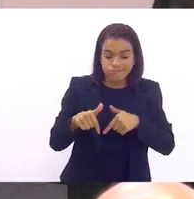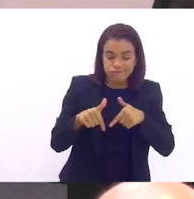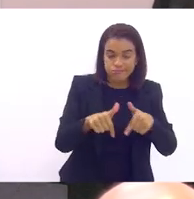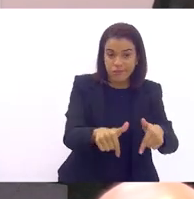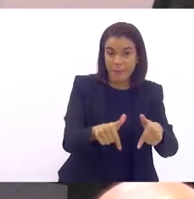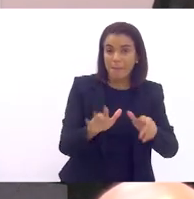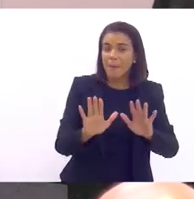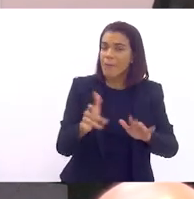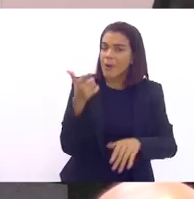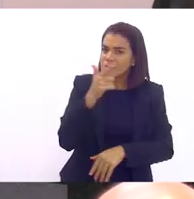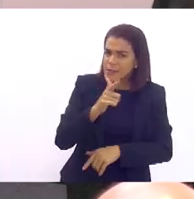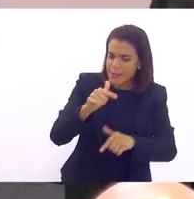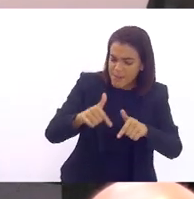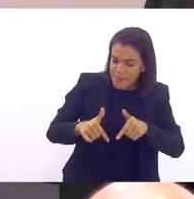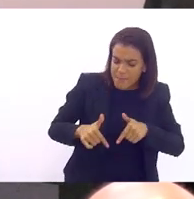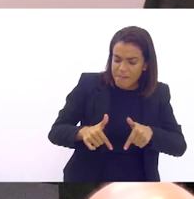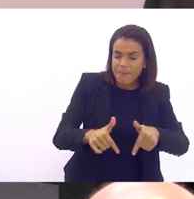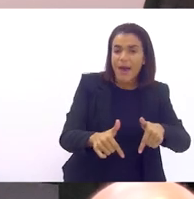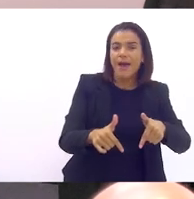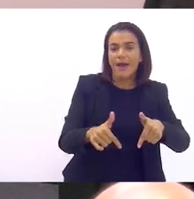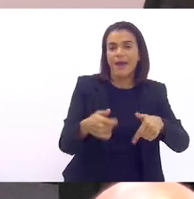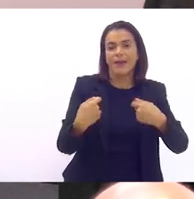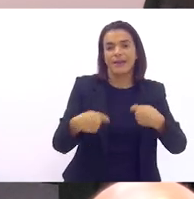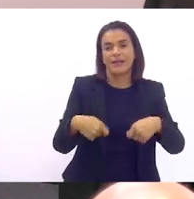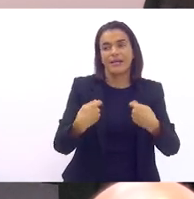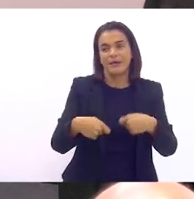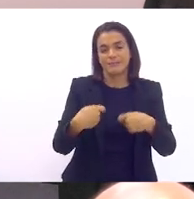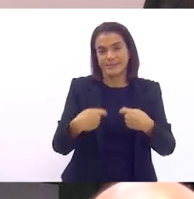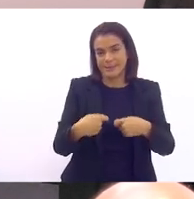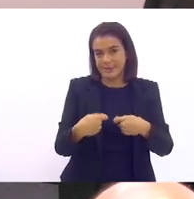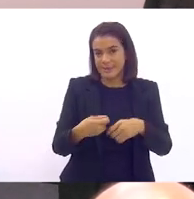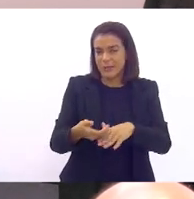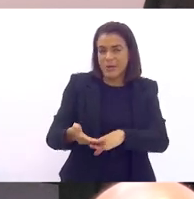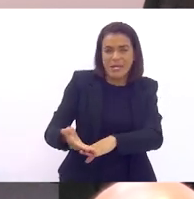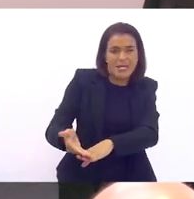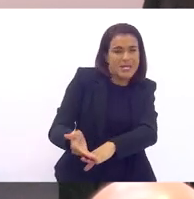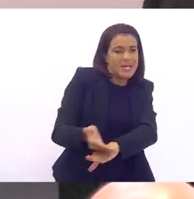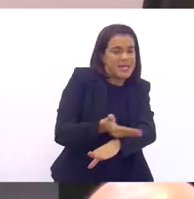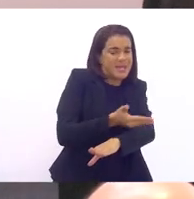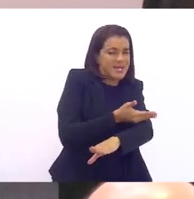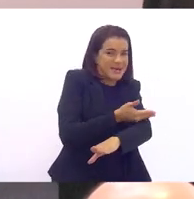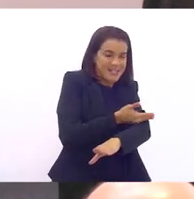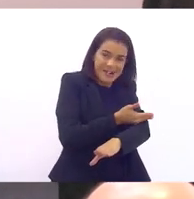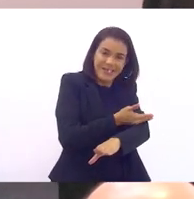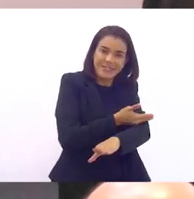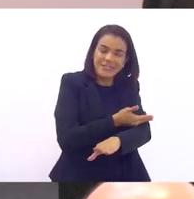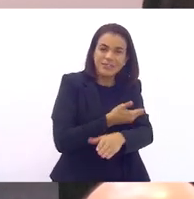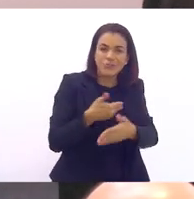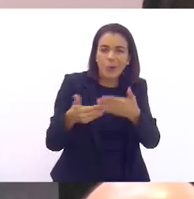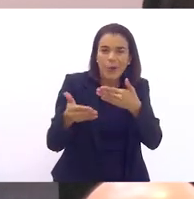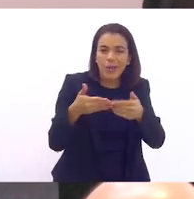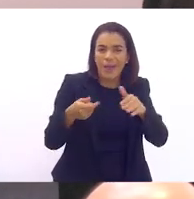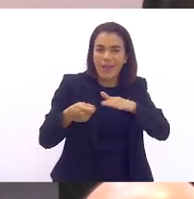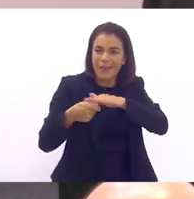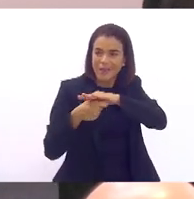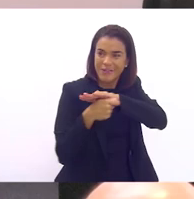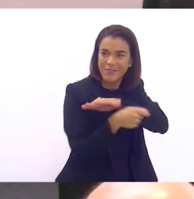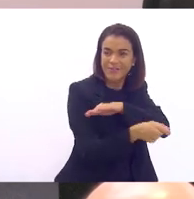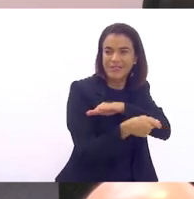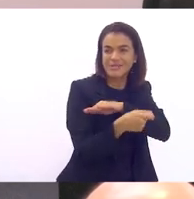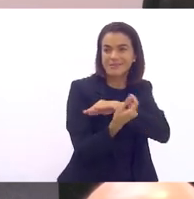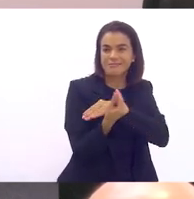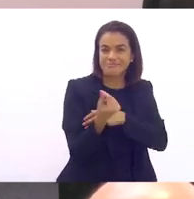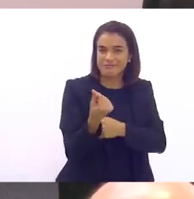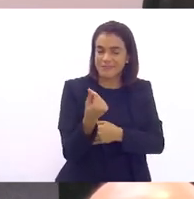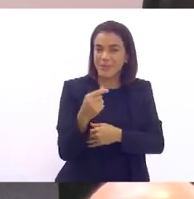para que isso aconteça é preciso que antes de se fazer qualquer investimento antes de definir